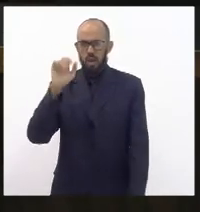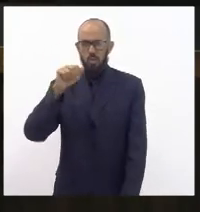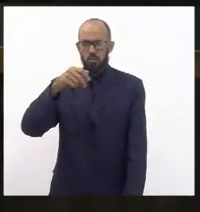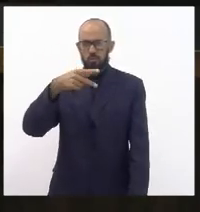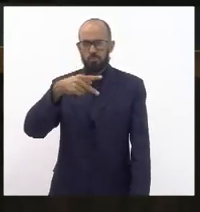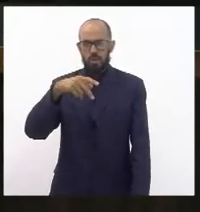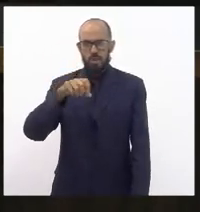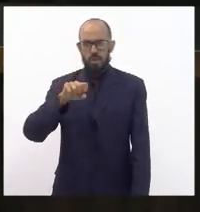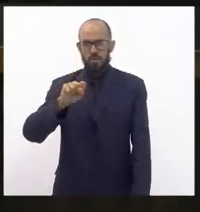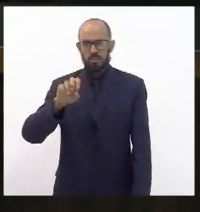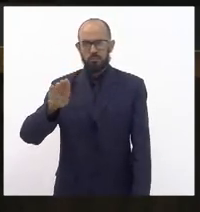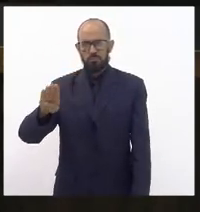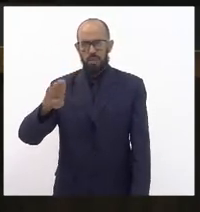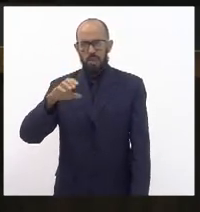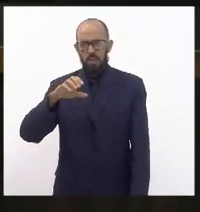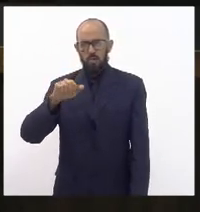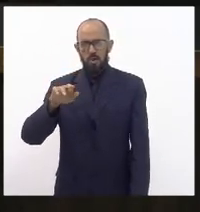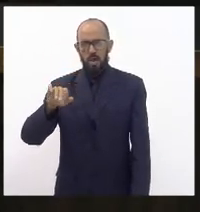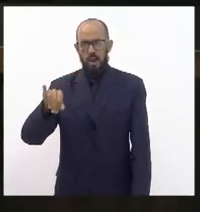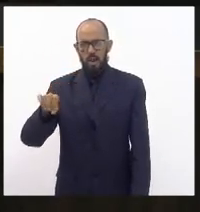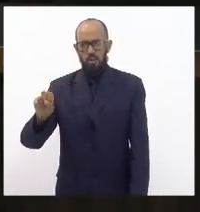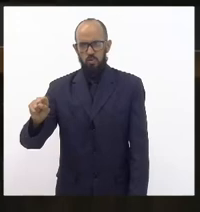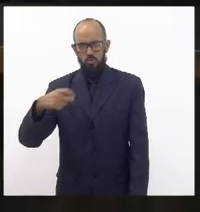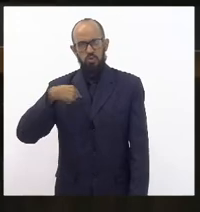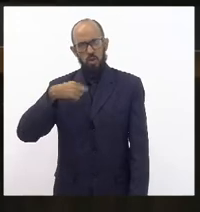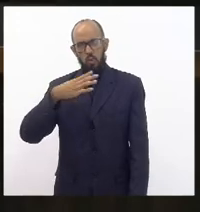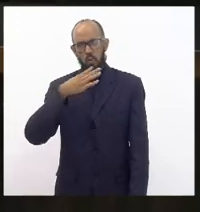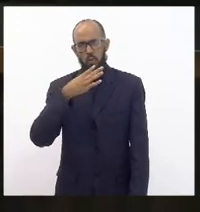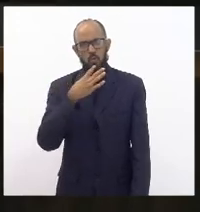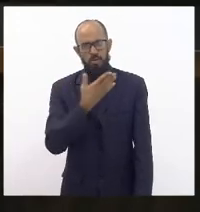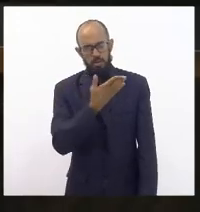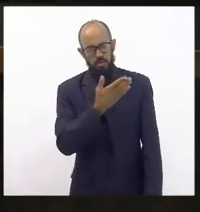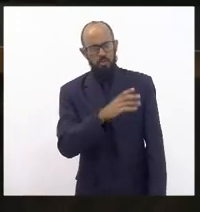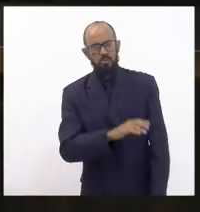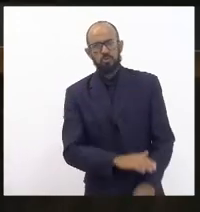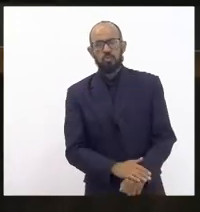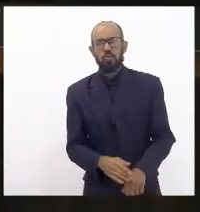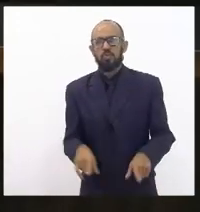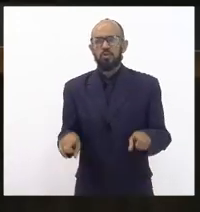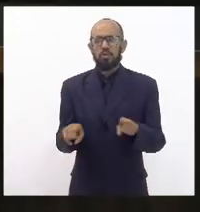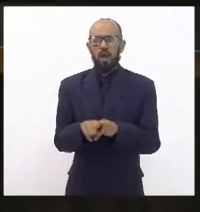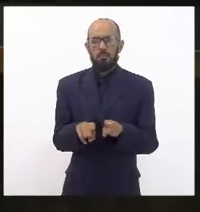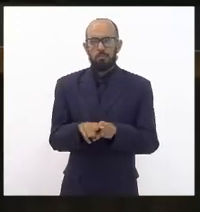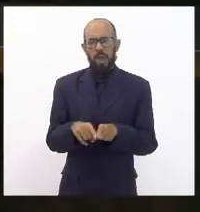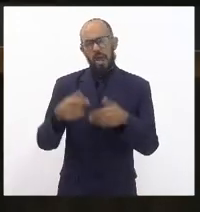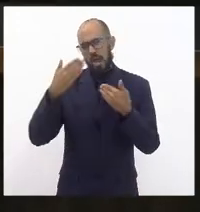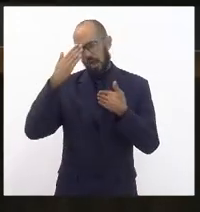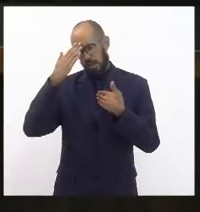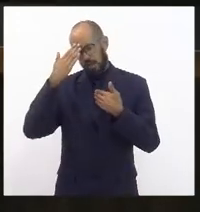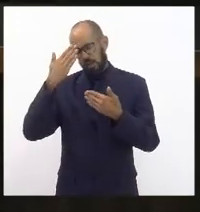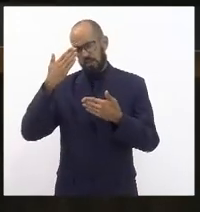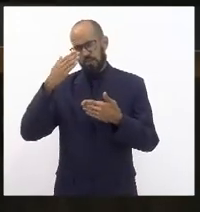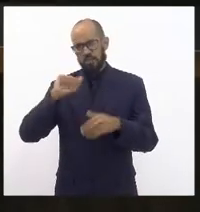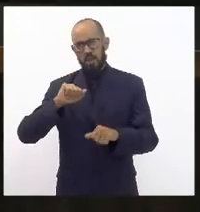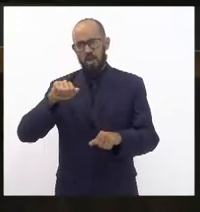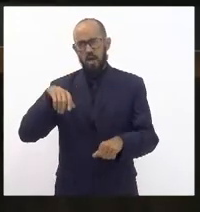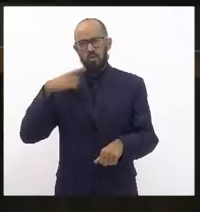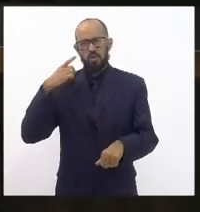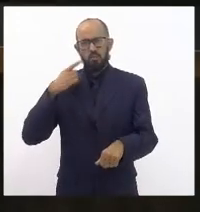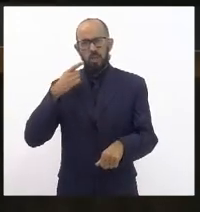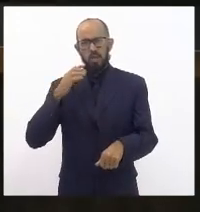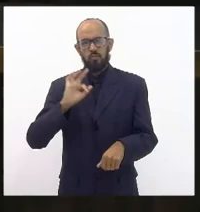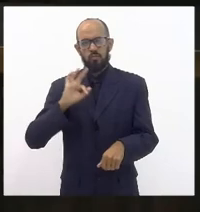PSB Carlos Siqueira que eu conheço à muito tempo e faz e também um agradecimento ao deputado